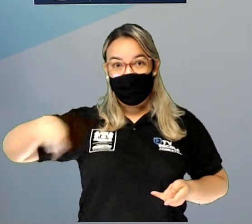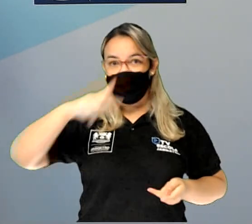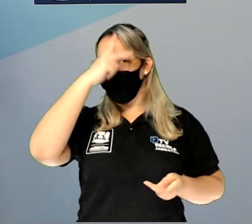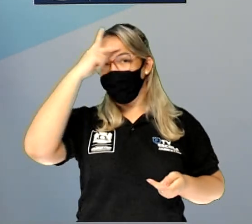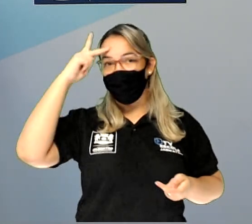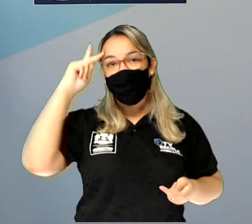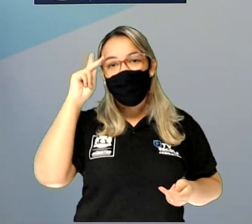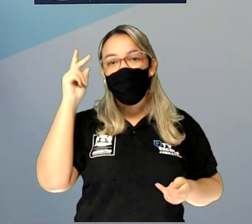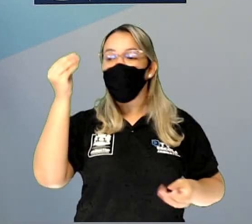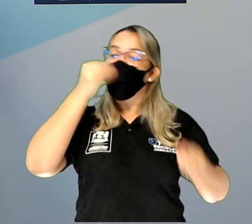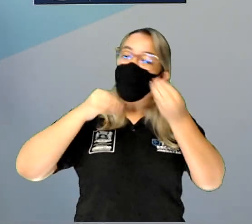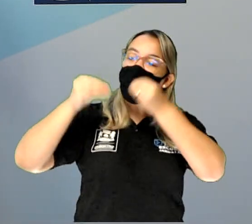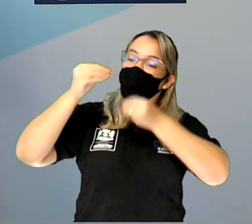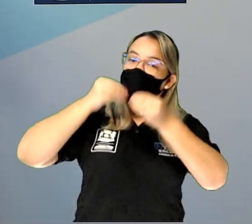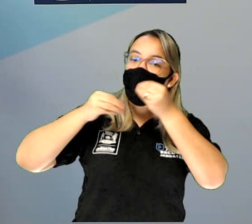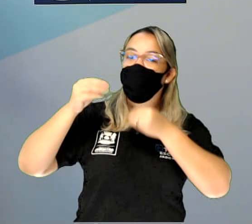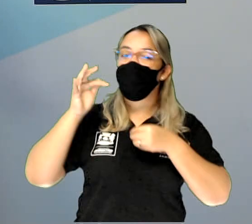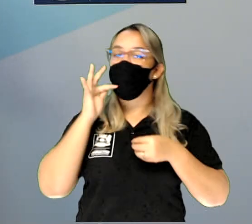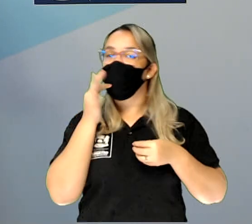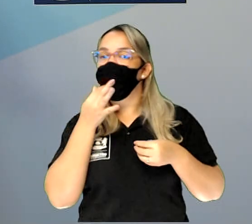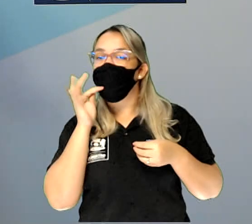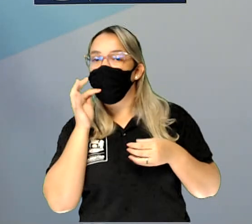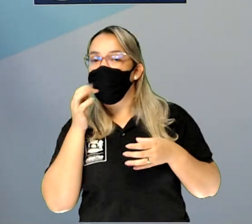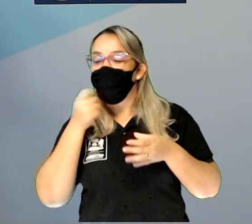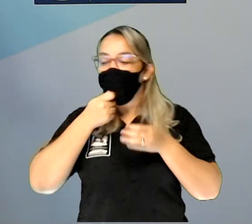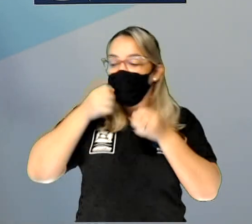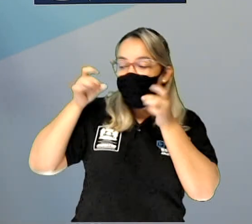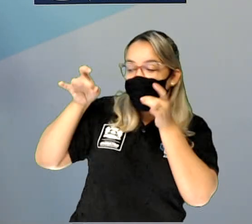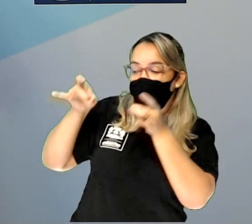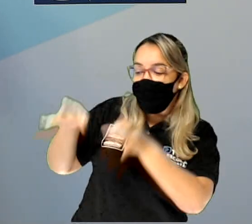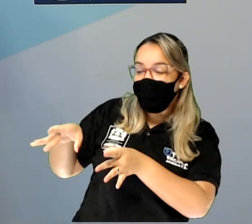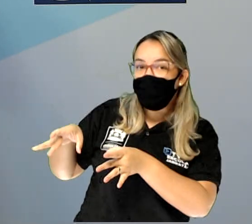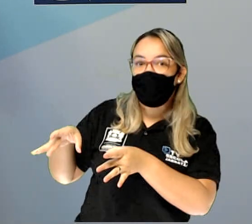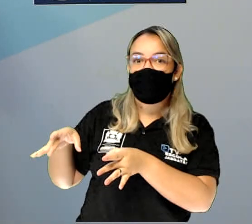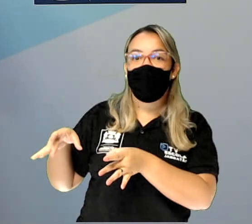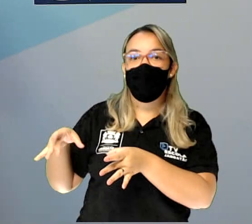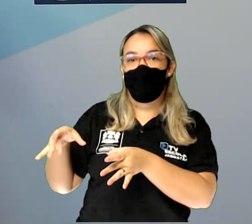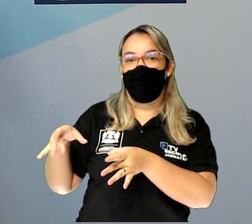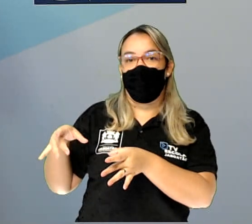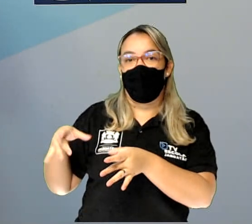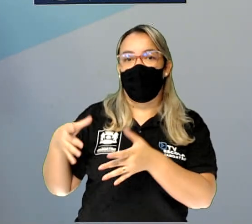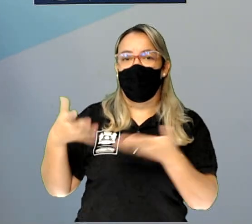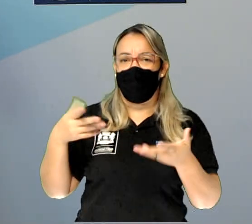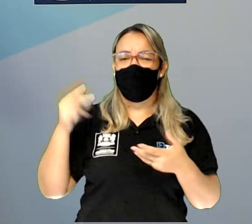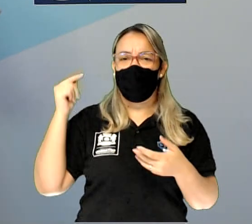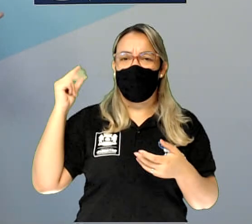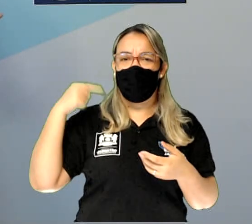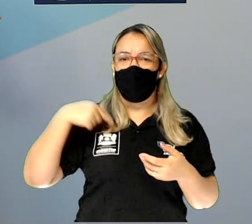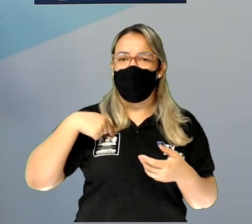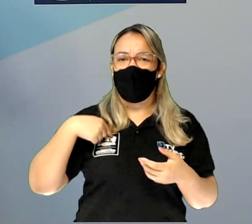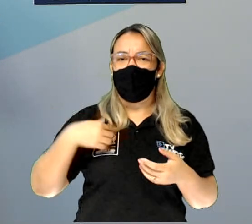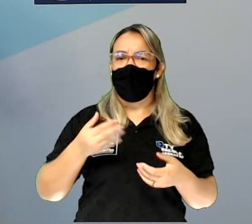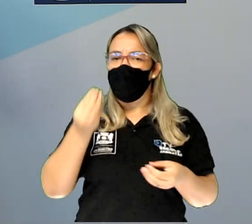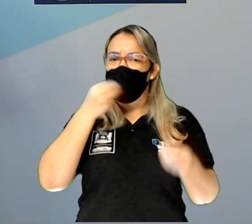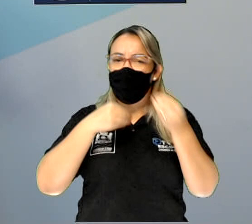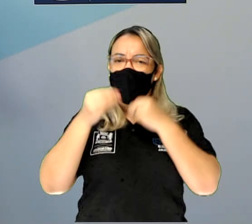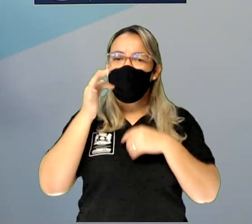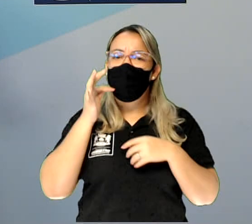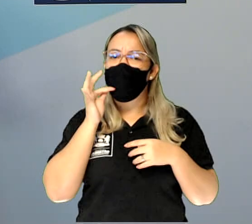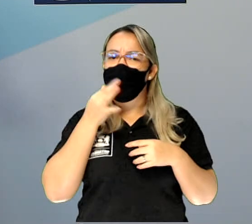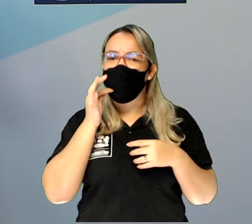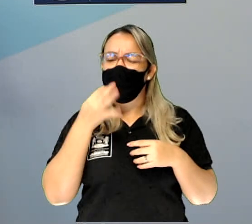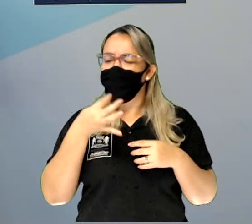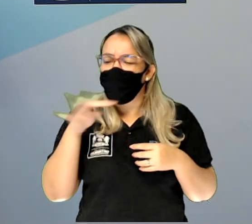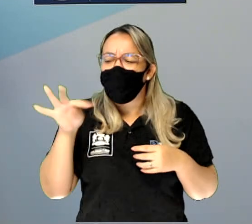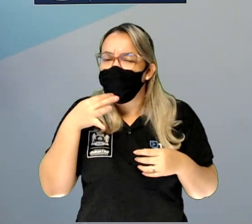quando comemos uma frutinha, jogamos um caroço, né? Recentemente eu comi uma fruta que eu não conhecia e eu